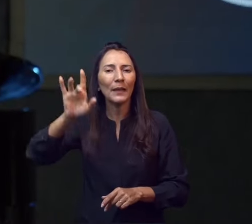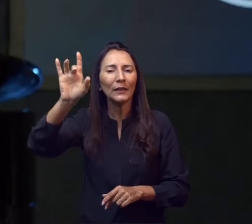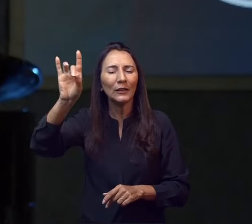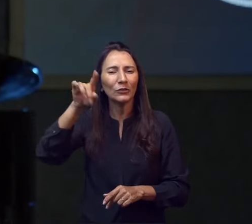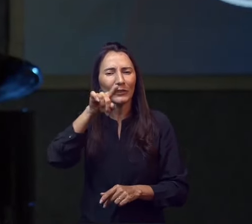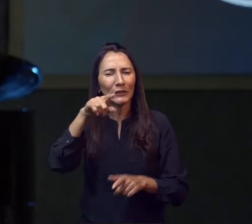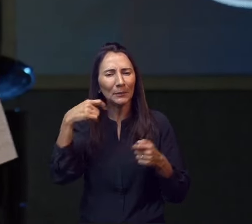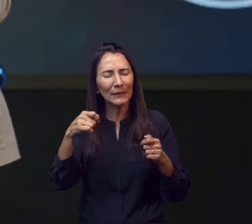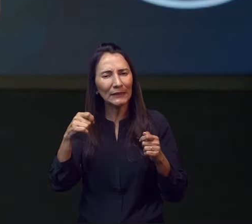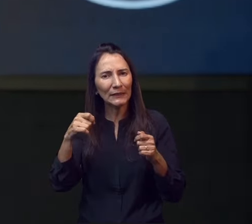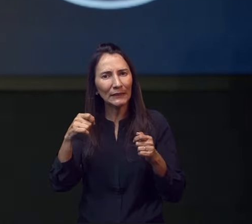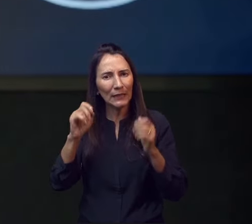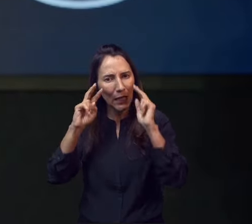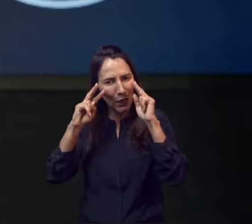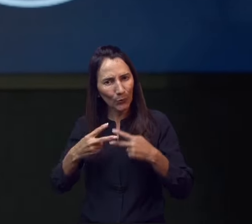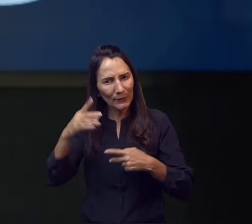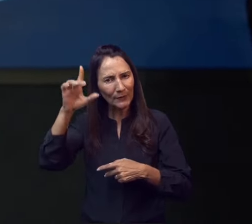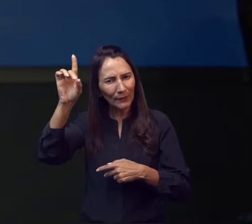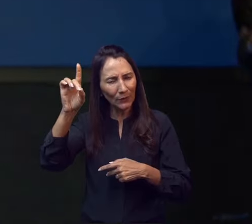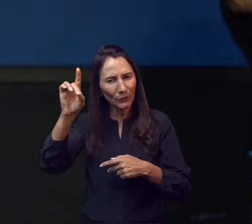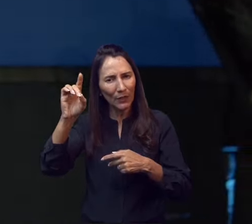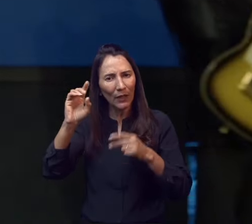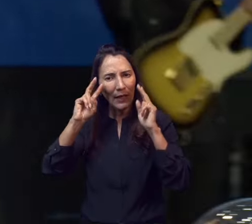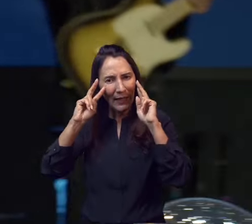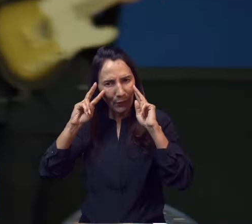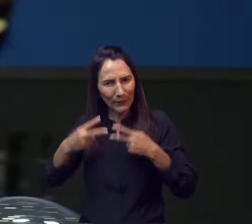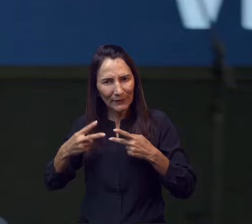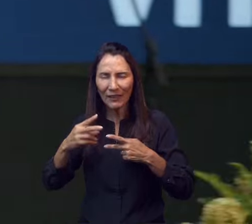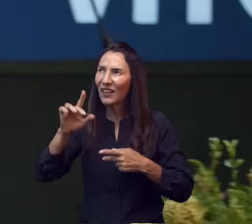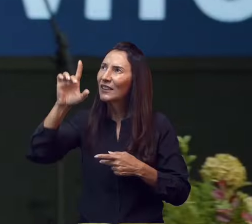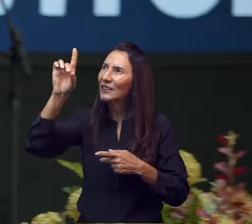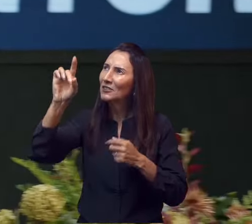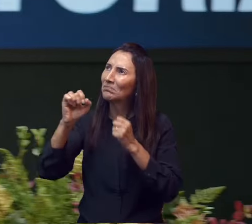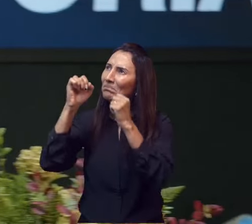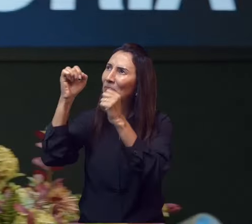a Deus reconhecer sua soberania senão não tem hoje nenhuma